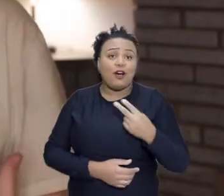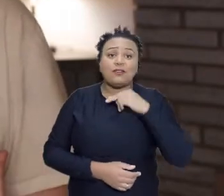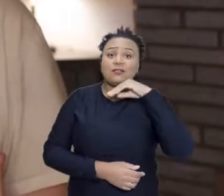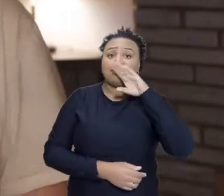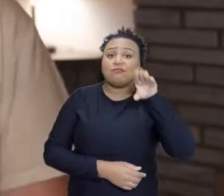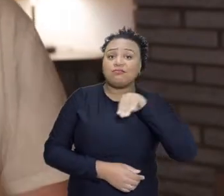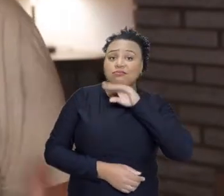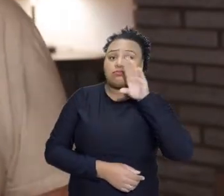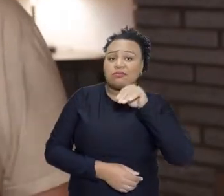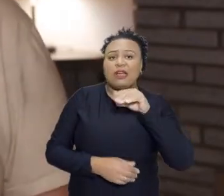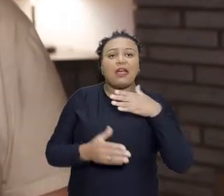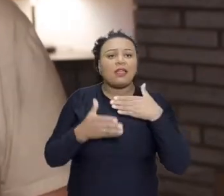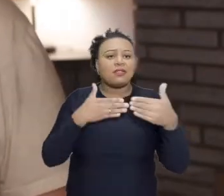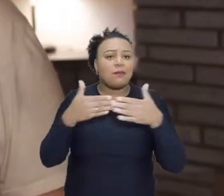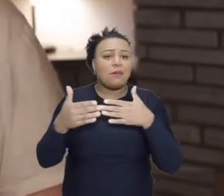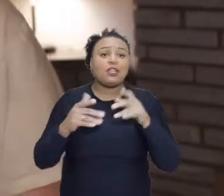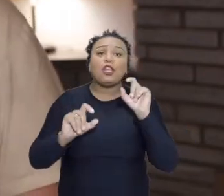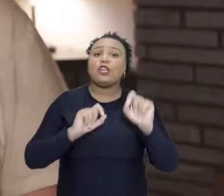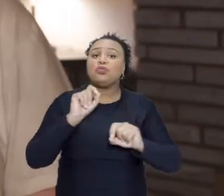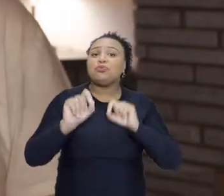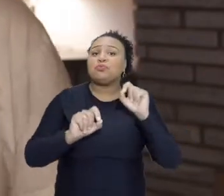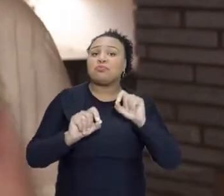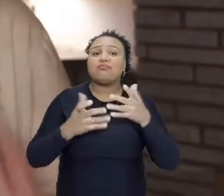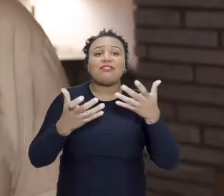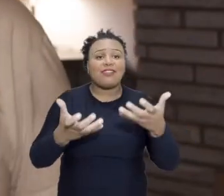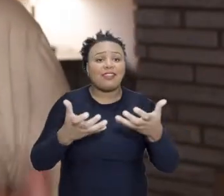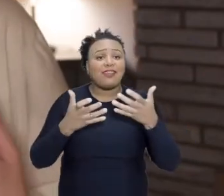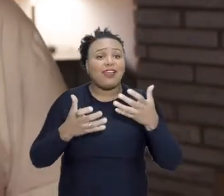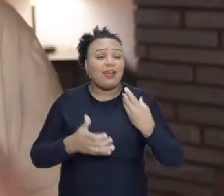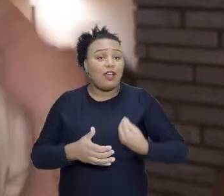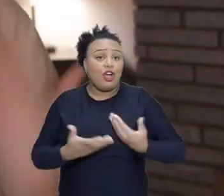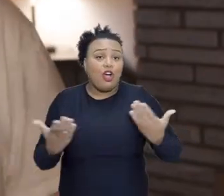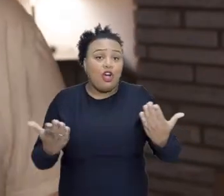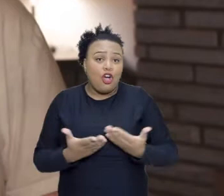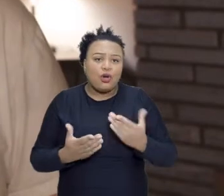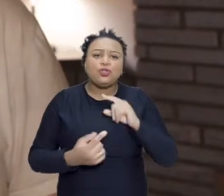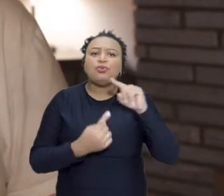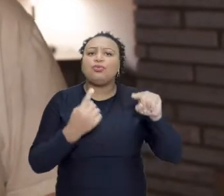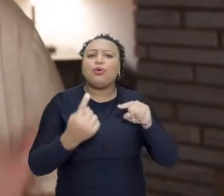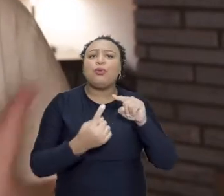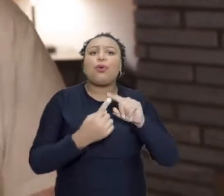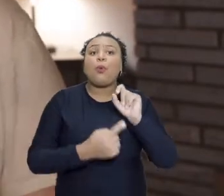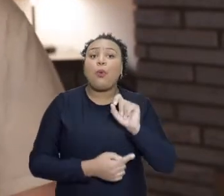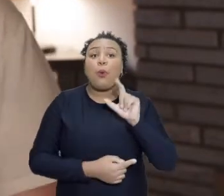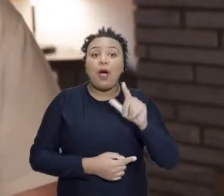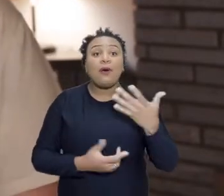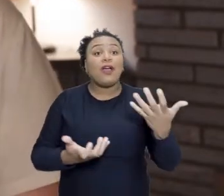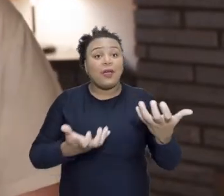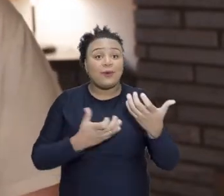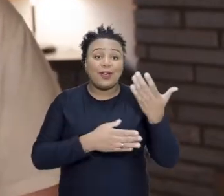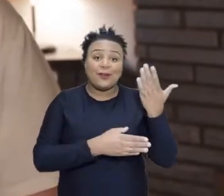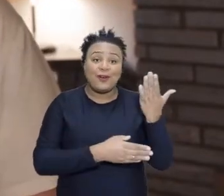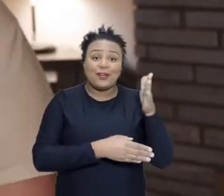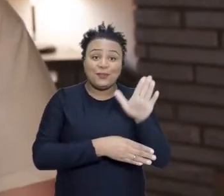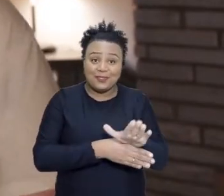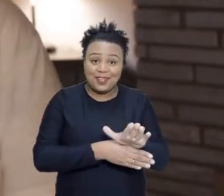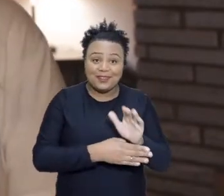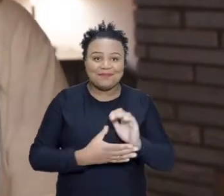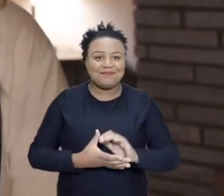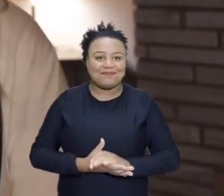dicção. Independente do que você estiver aqui hoje, qual seja o seu objetivo, eu tô aqui para te ajudar.